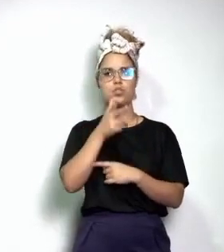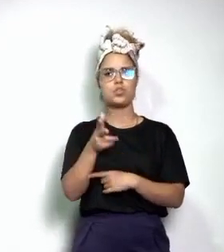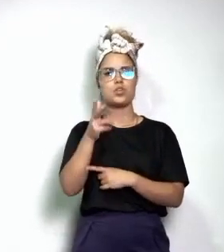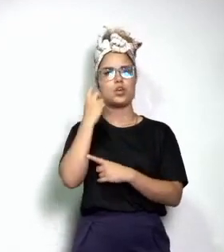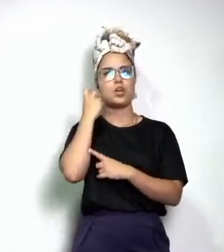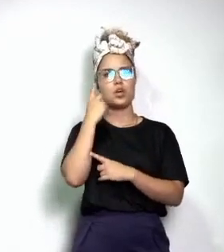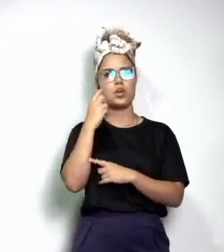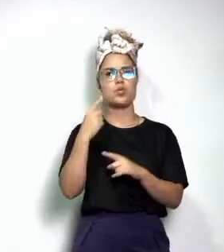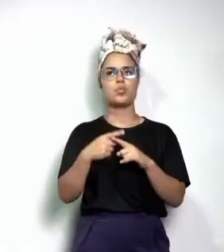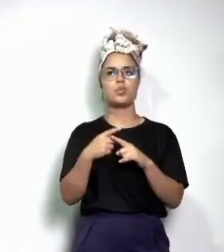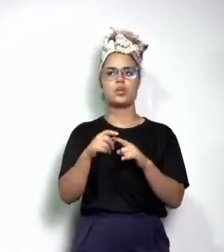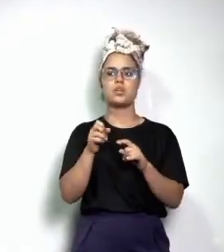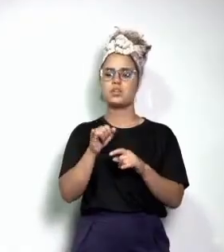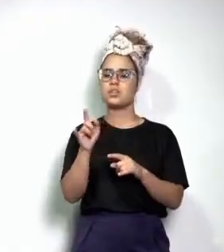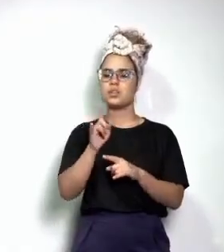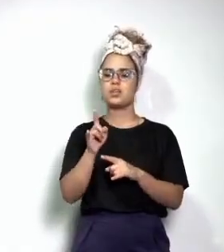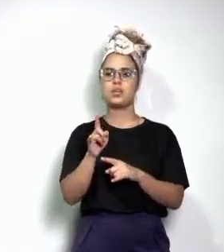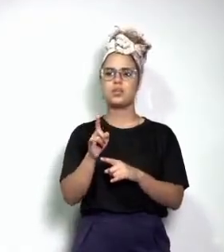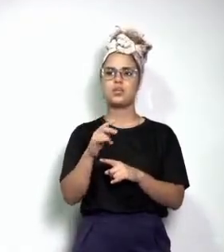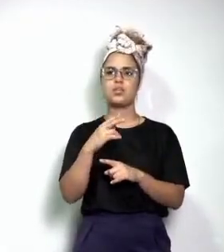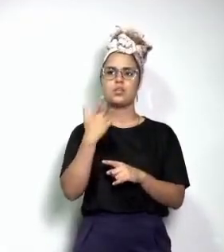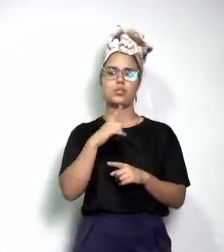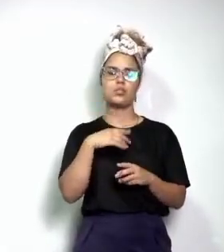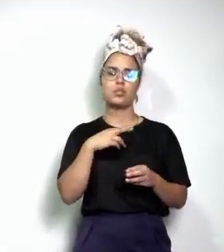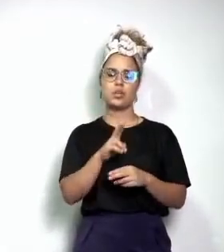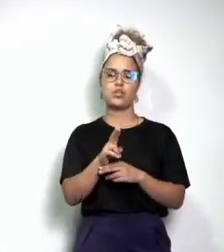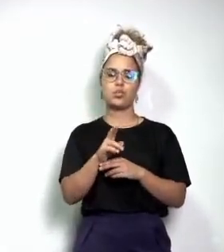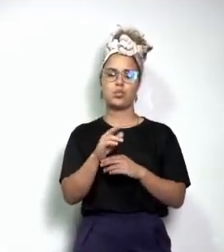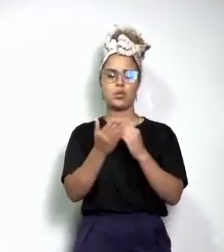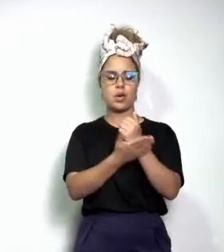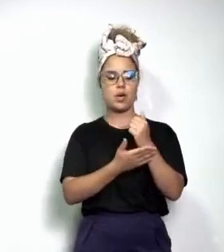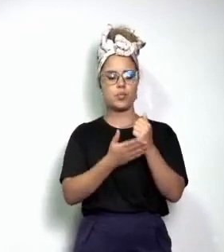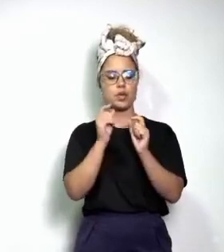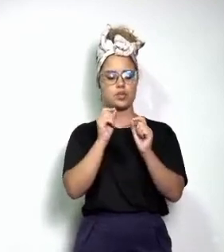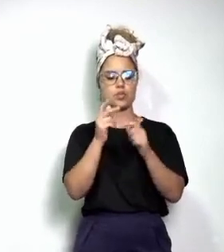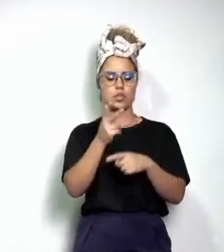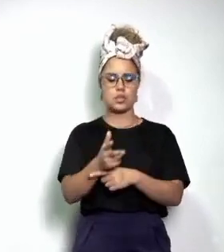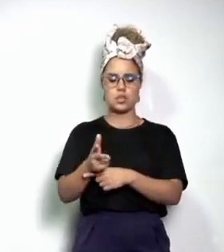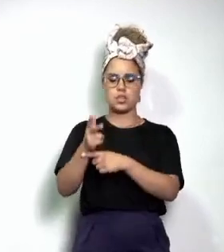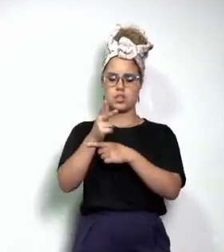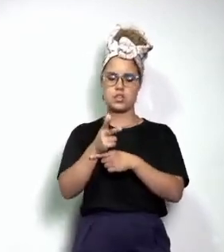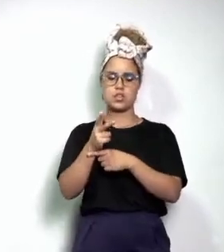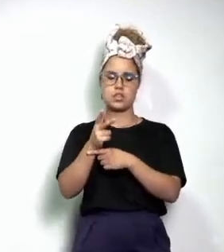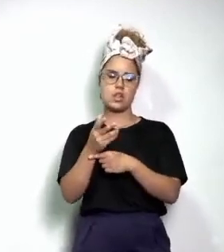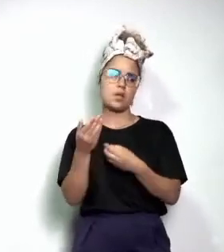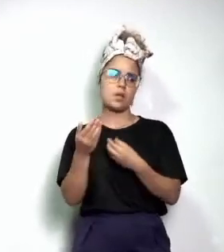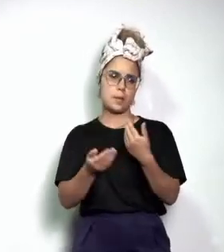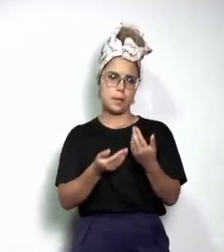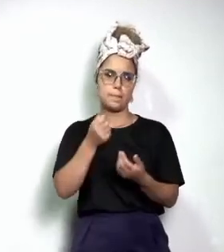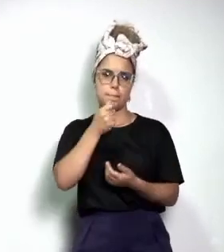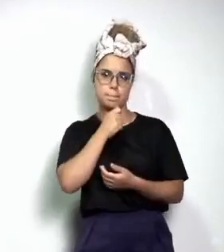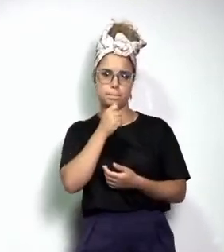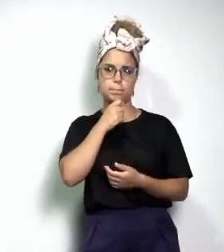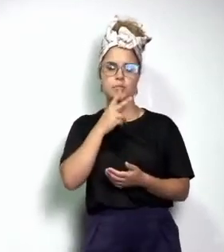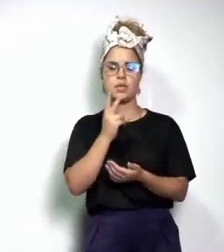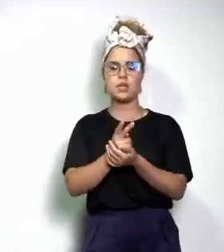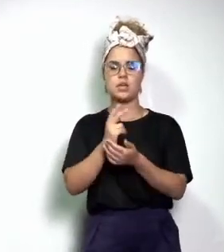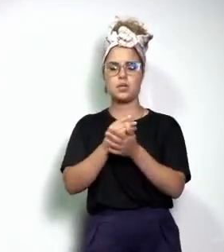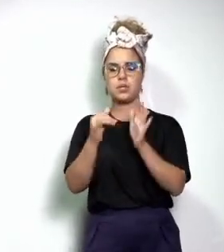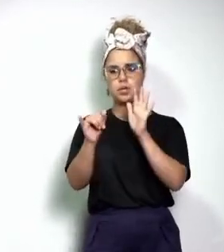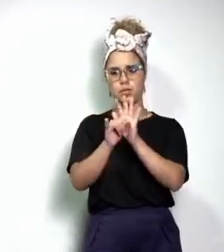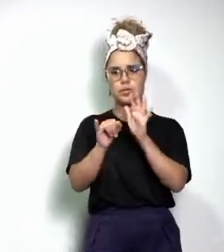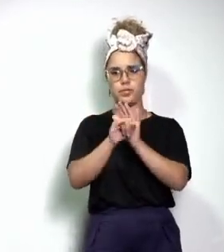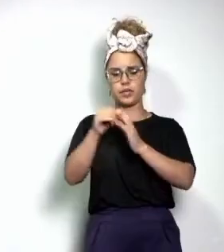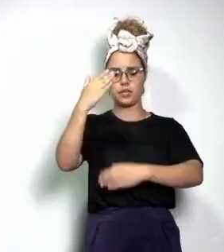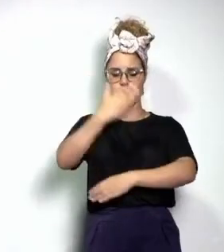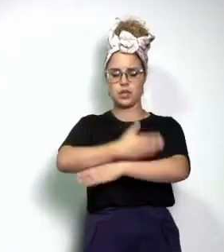porque, caso contrário, a gente não vai ter nunca a referência do que está sendo gravado no set. E aí, por exemplo, a própria identificação com a